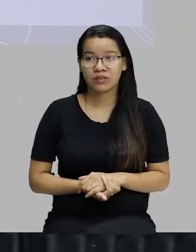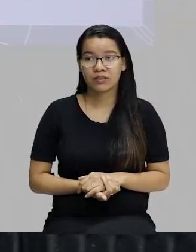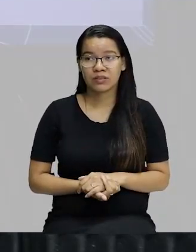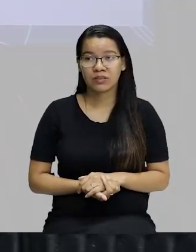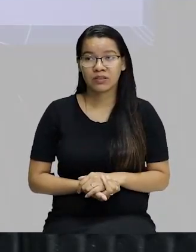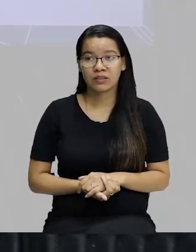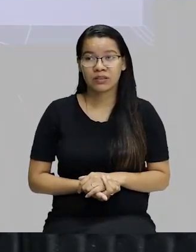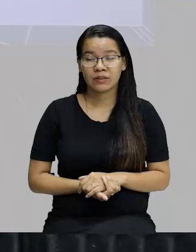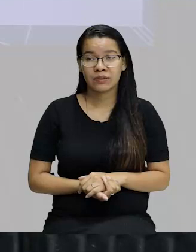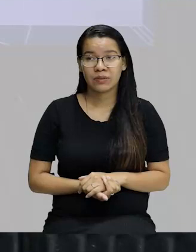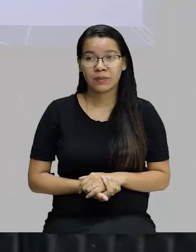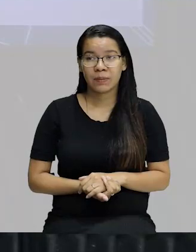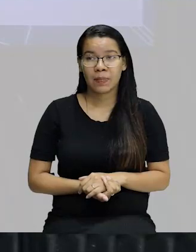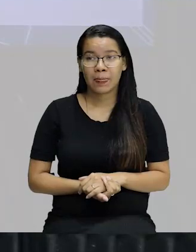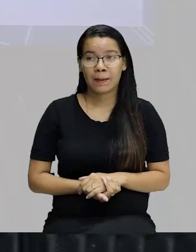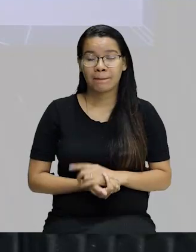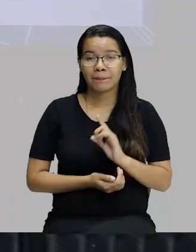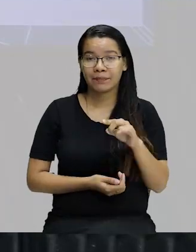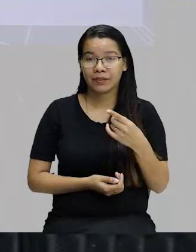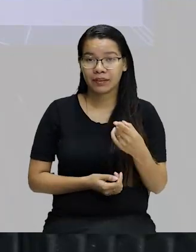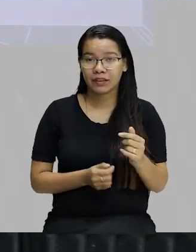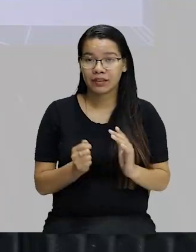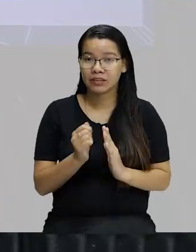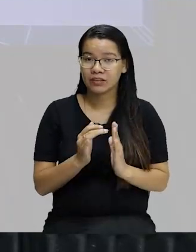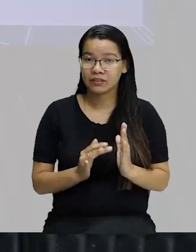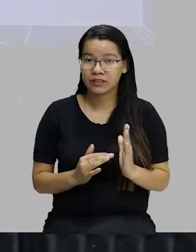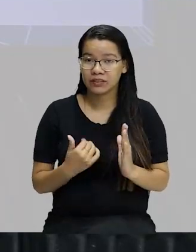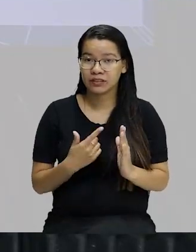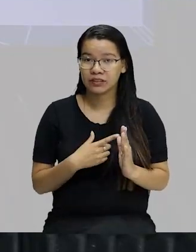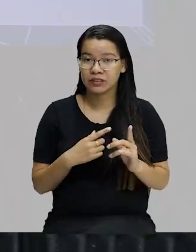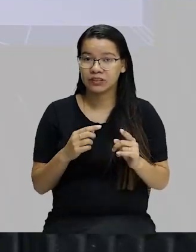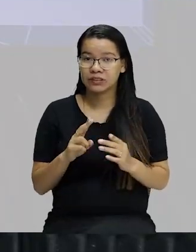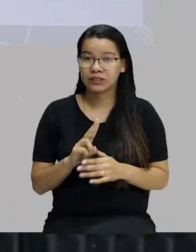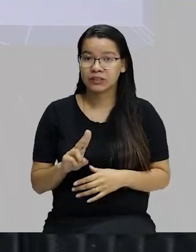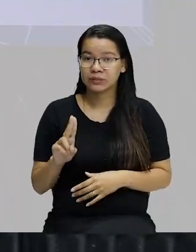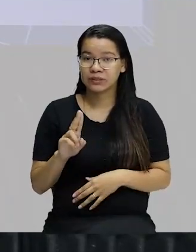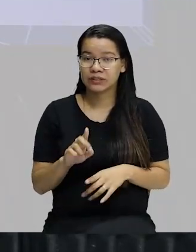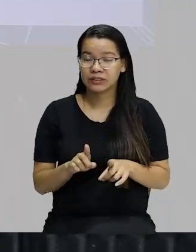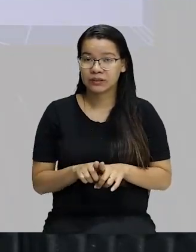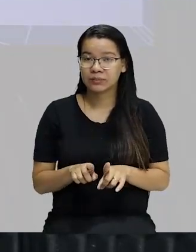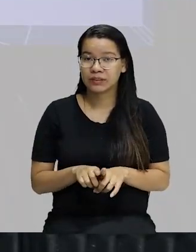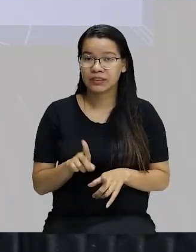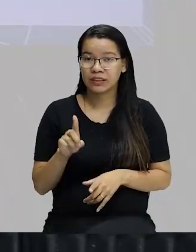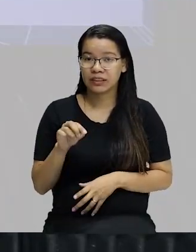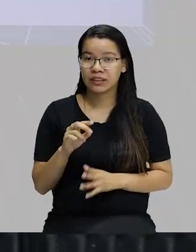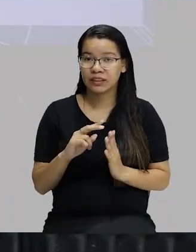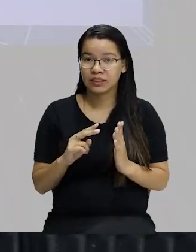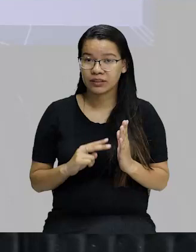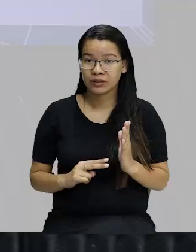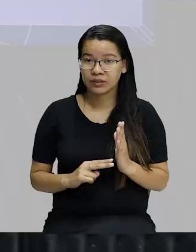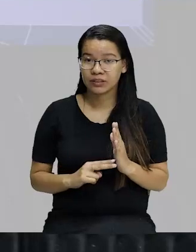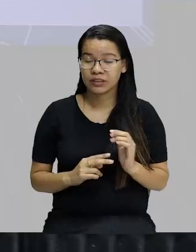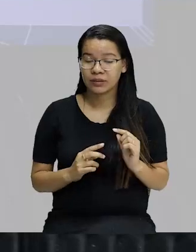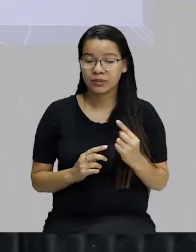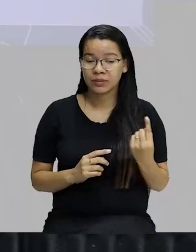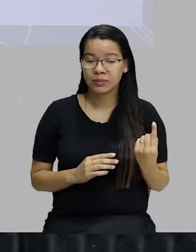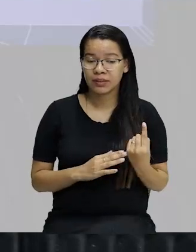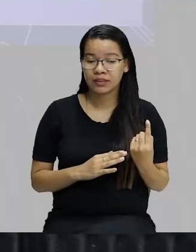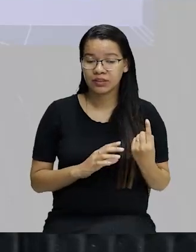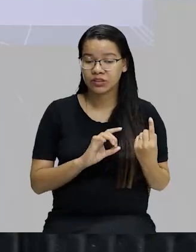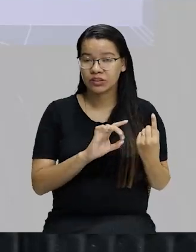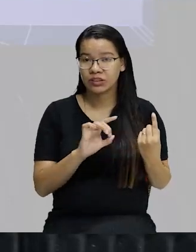situação. E outra atividade que nós utilizamos com o skimming é a leitura da primeira sentença de